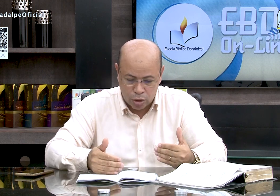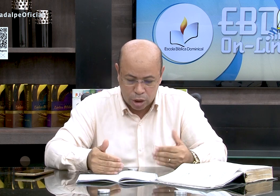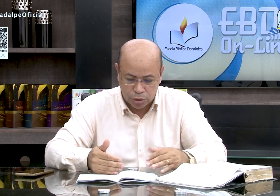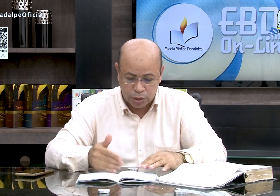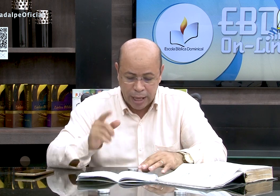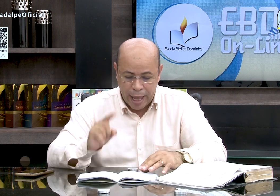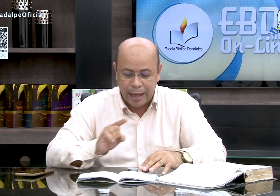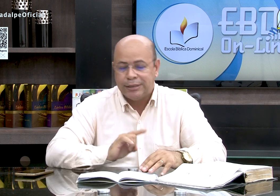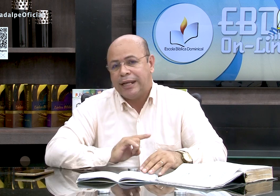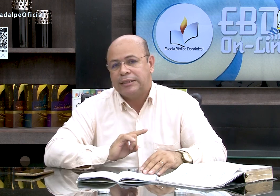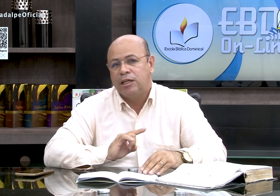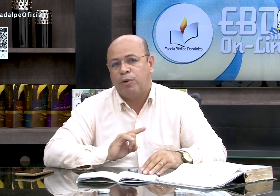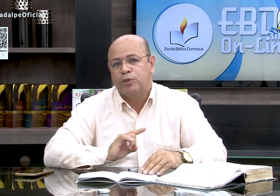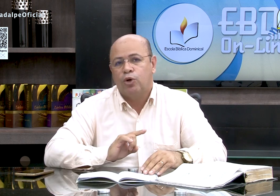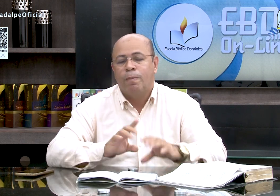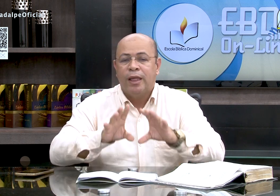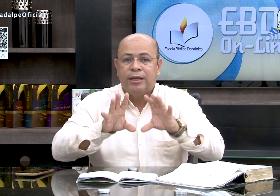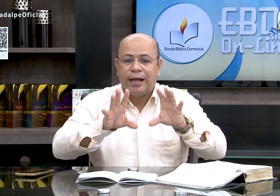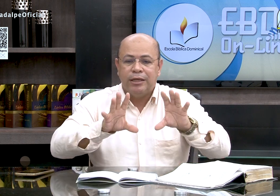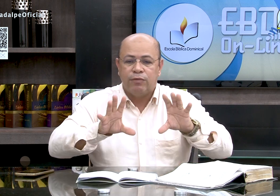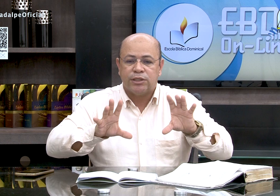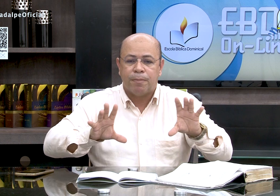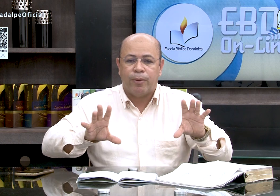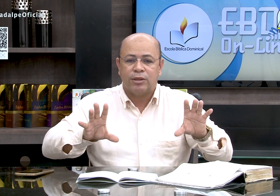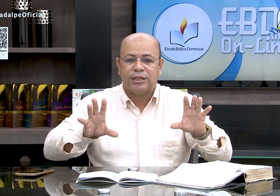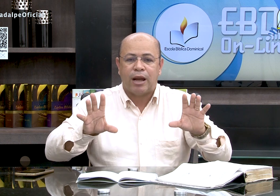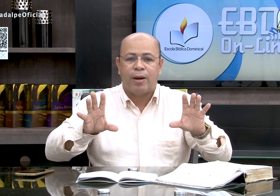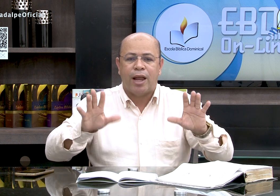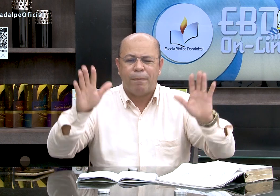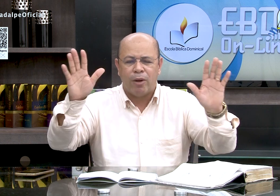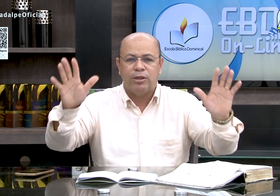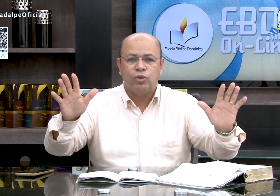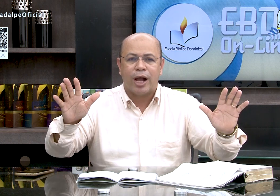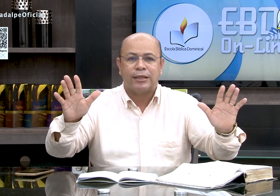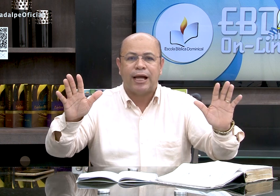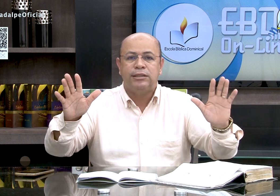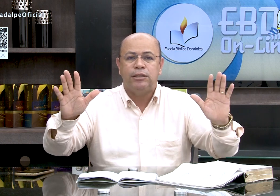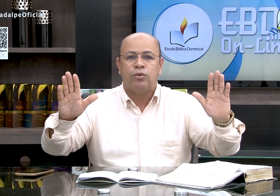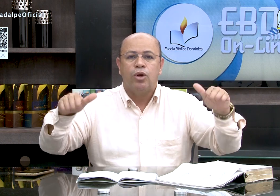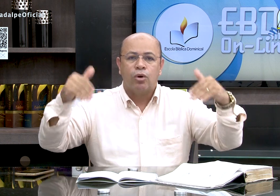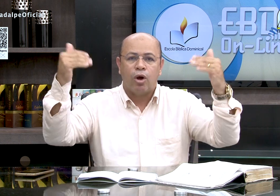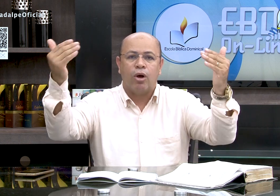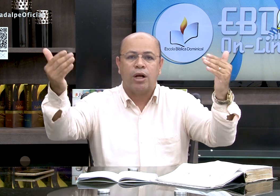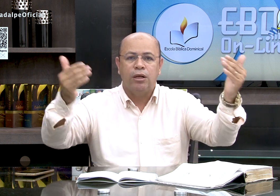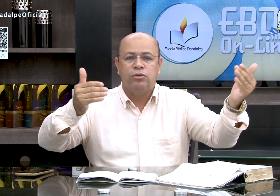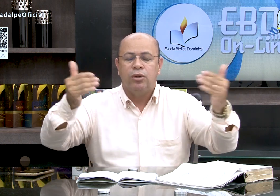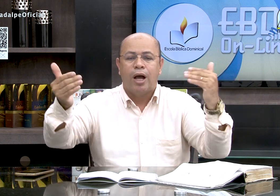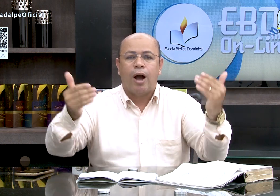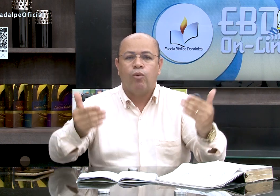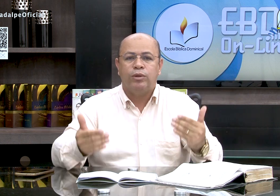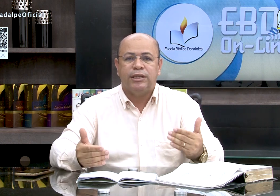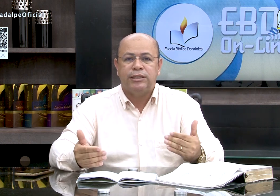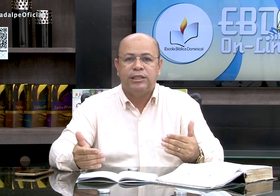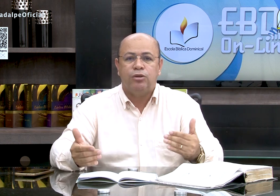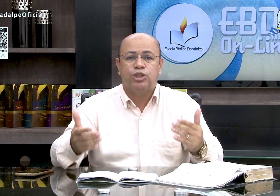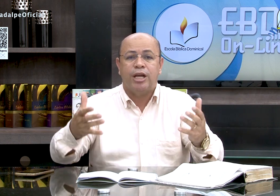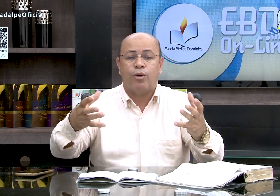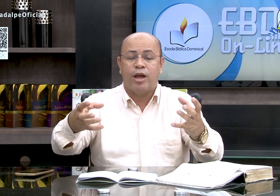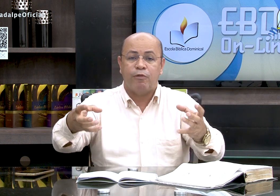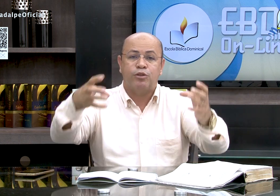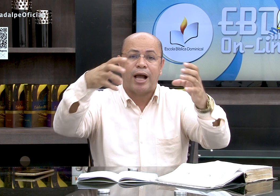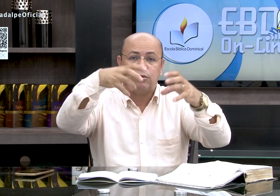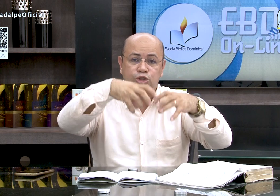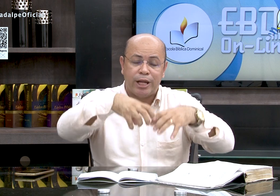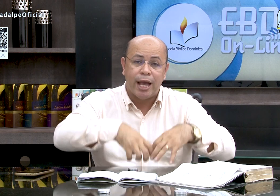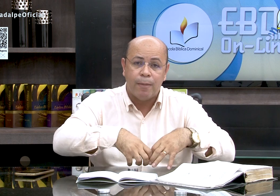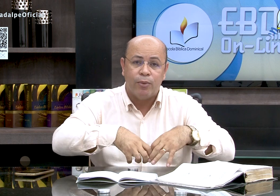ensinos gnósticos. É interessante, professor, que aqui você possa trabalhar, pelo menos num cartazinho, colocando alguns ensinos que